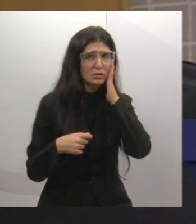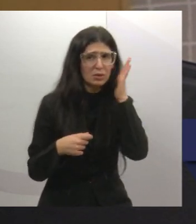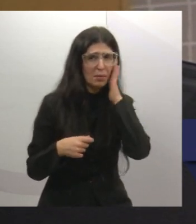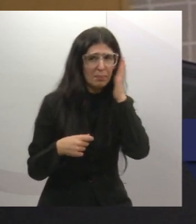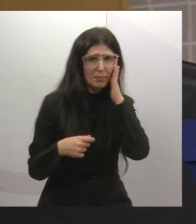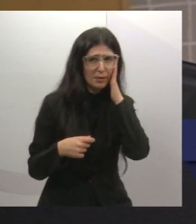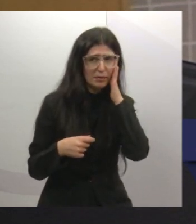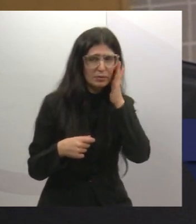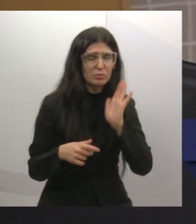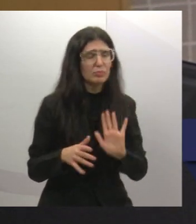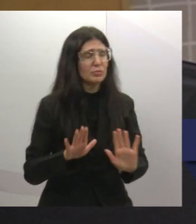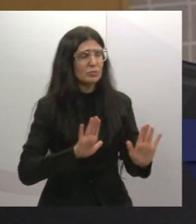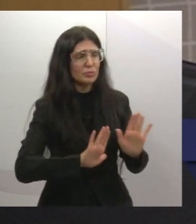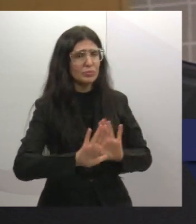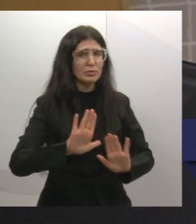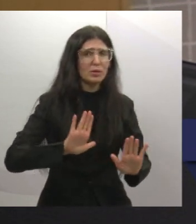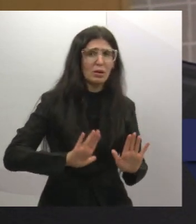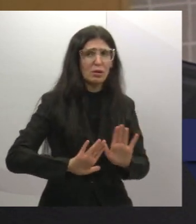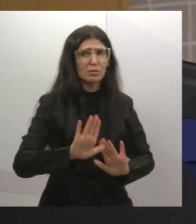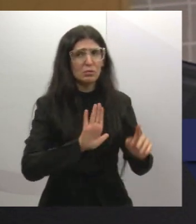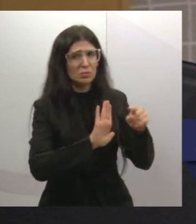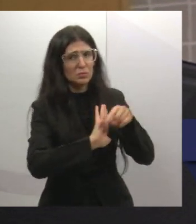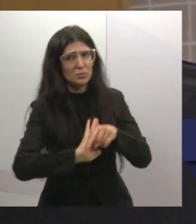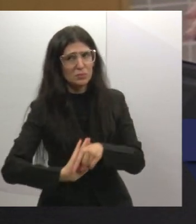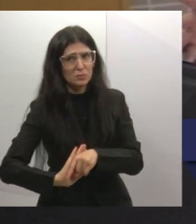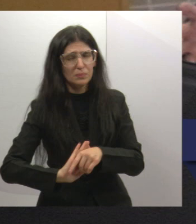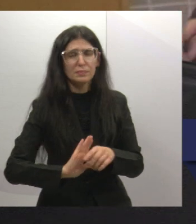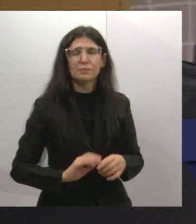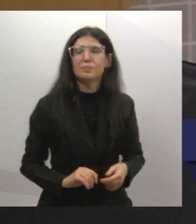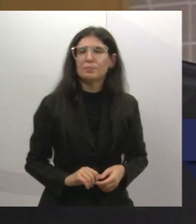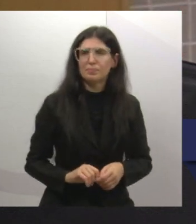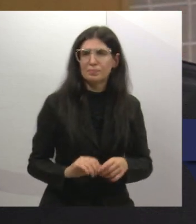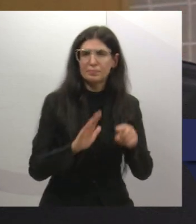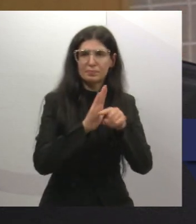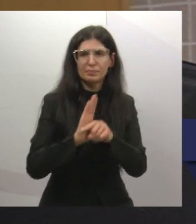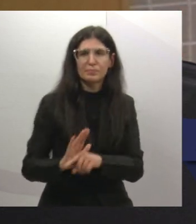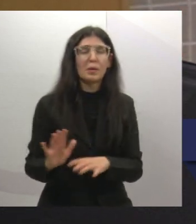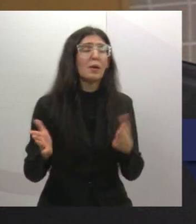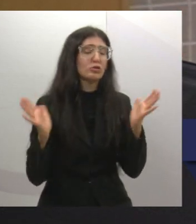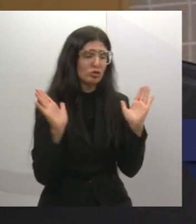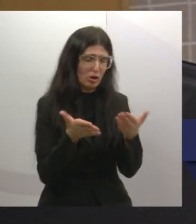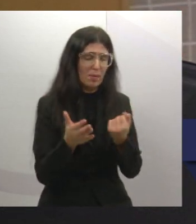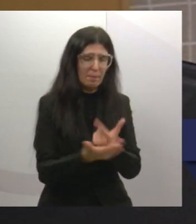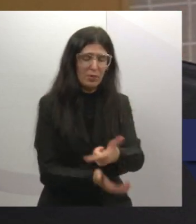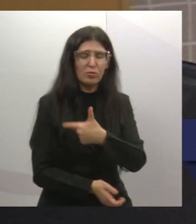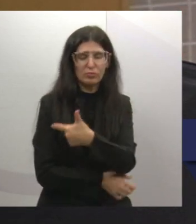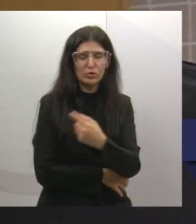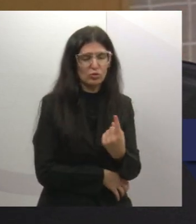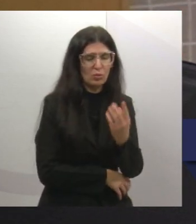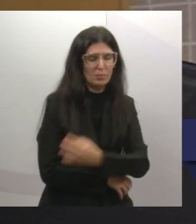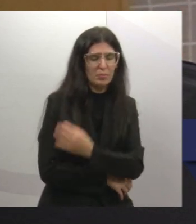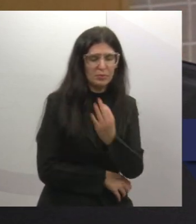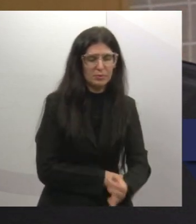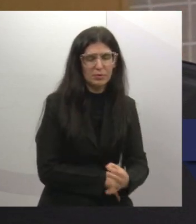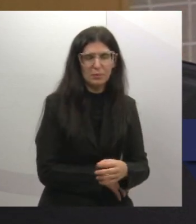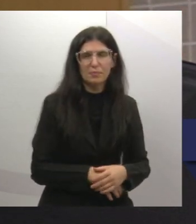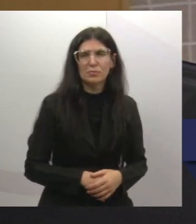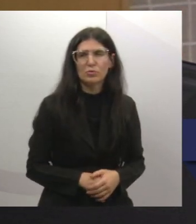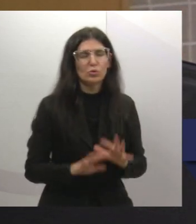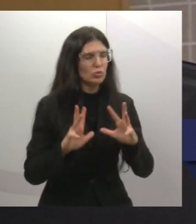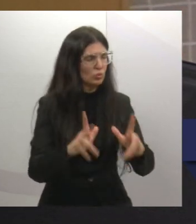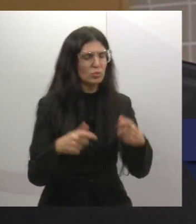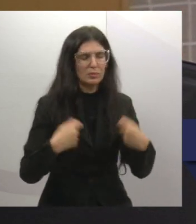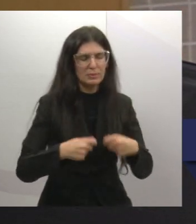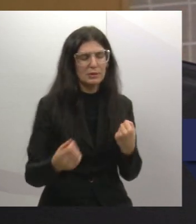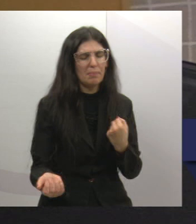estão as despesas. Então, para esse momento, se nós olharmos, pagamos 21% de toda a despesa do município,